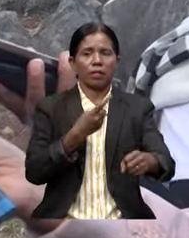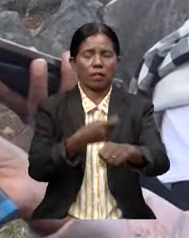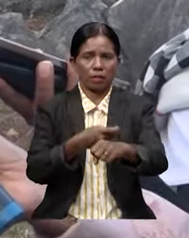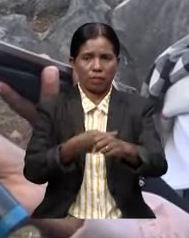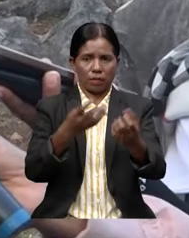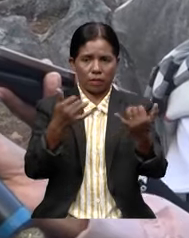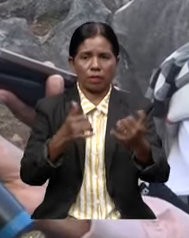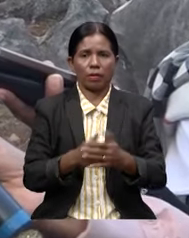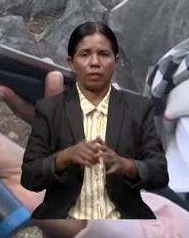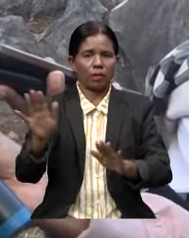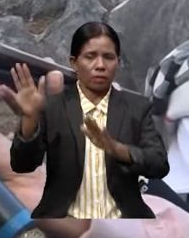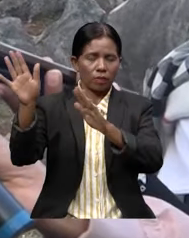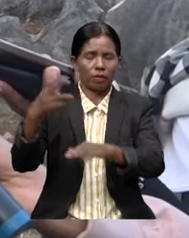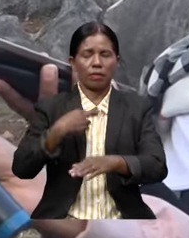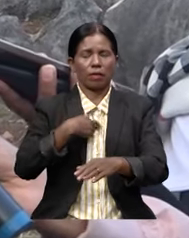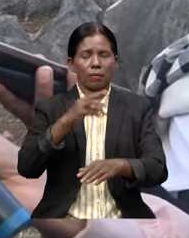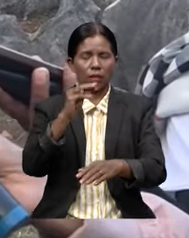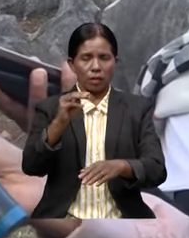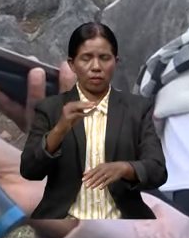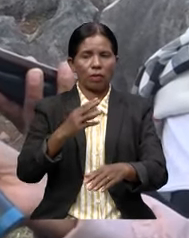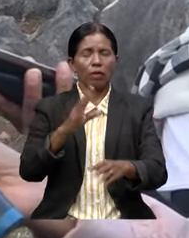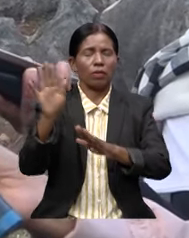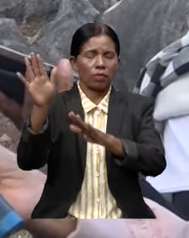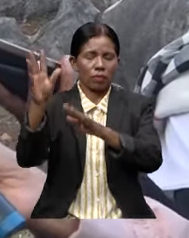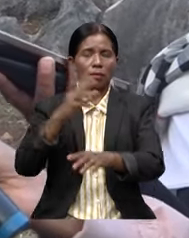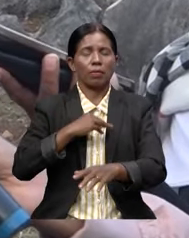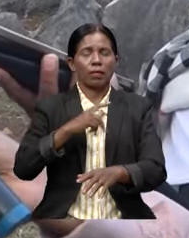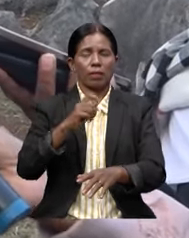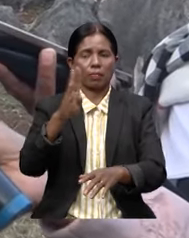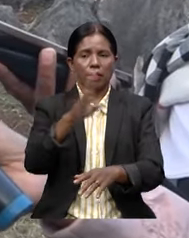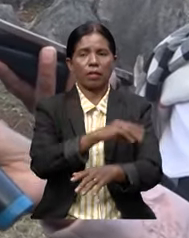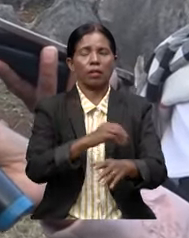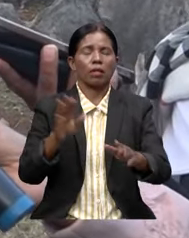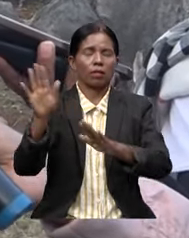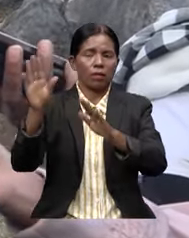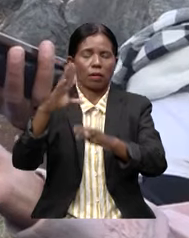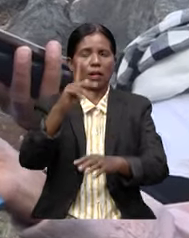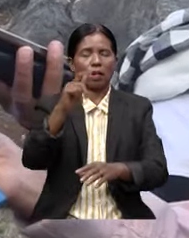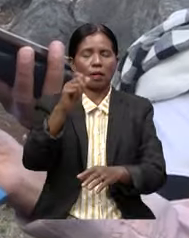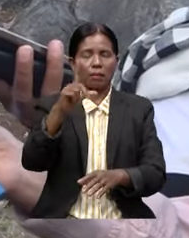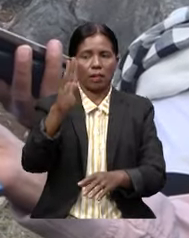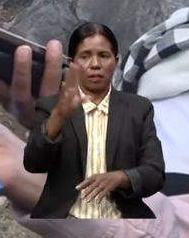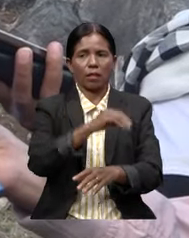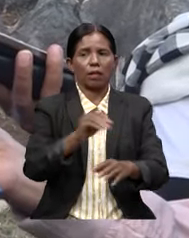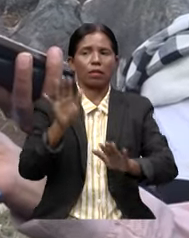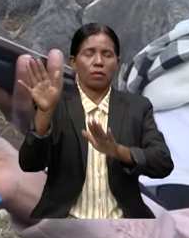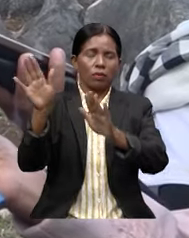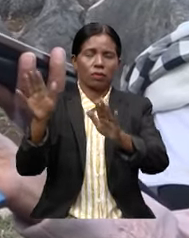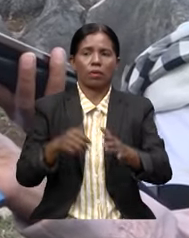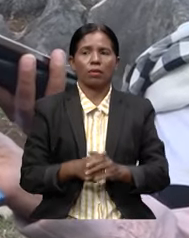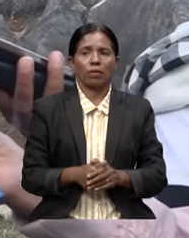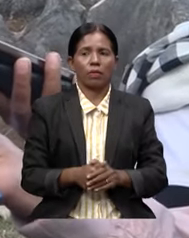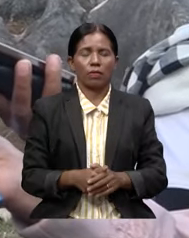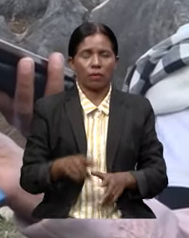resistência. Fogo ramelau, fogo matebian, kablaki, fogo legumau,